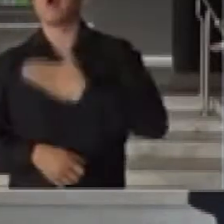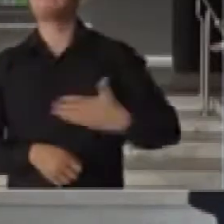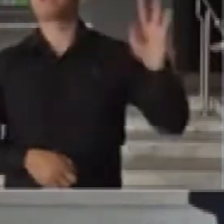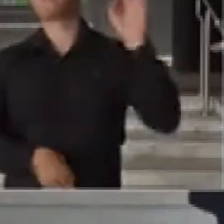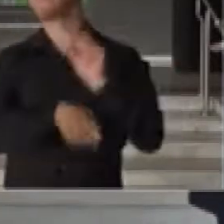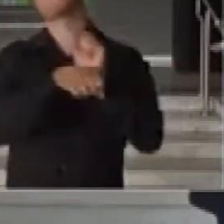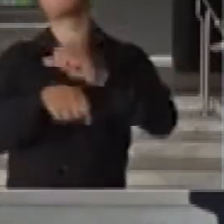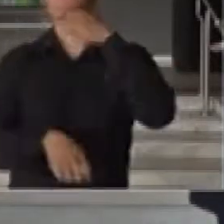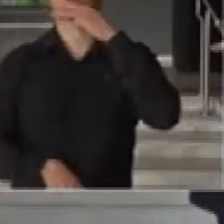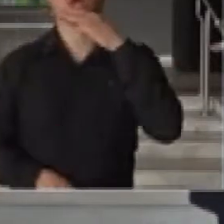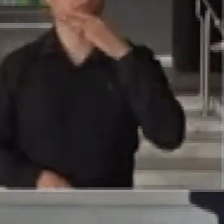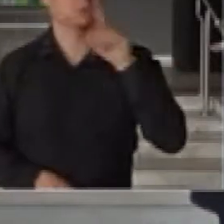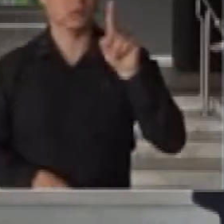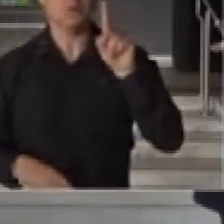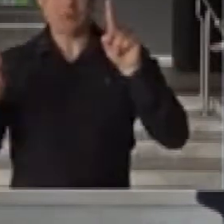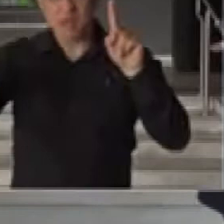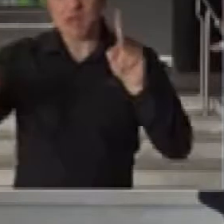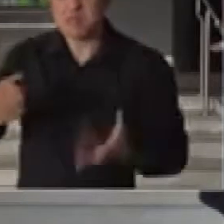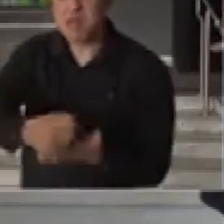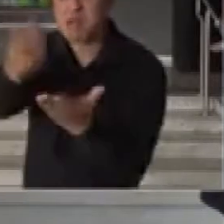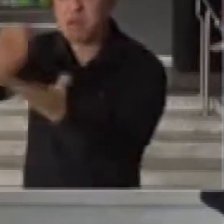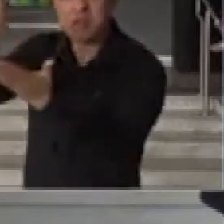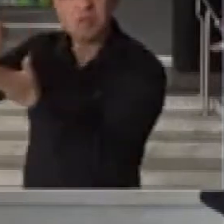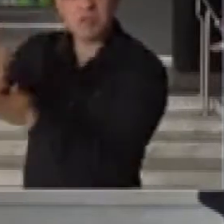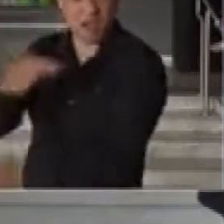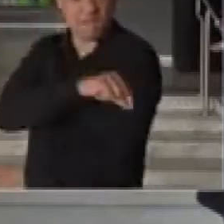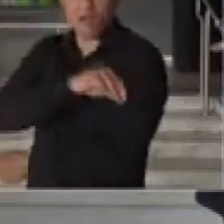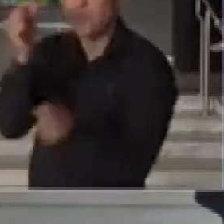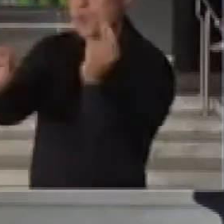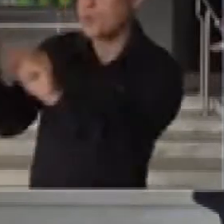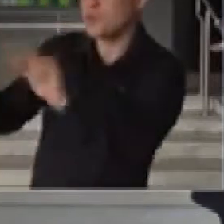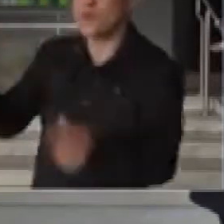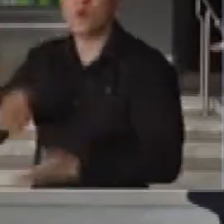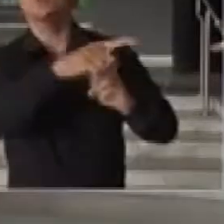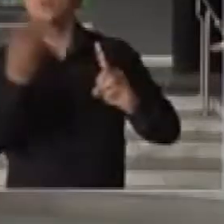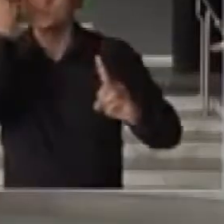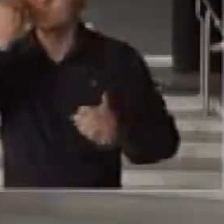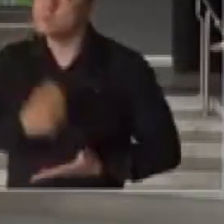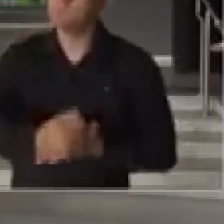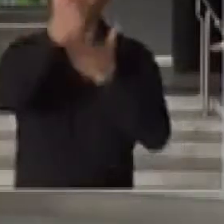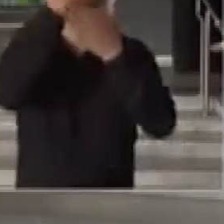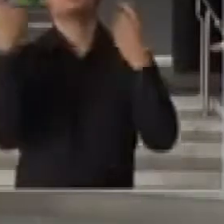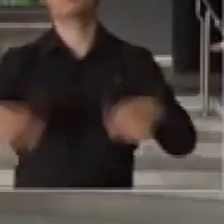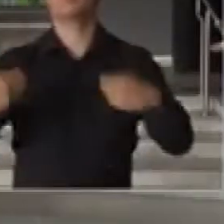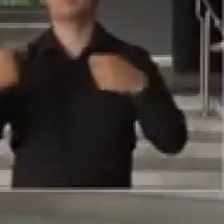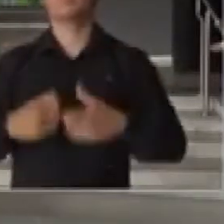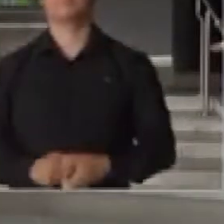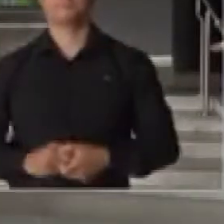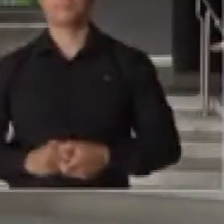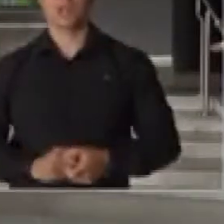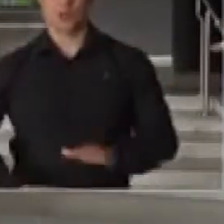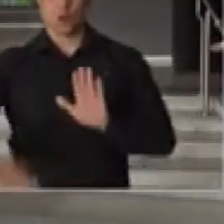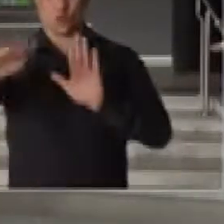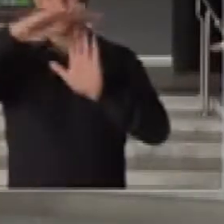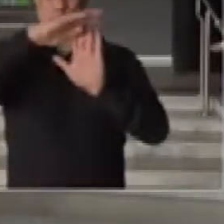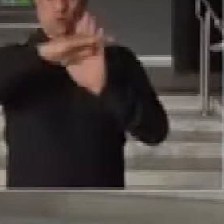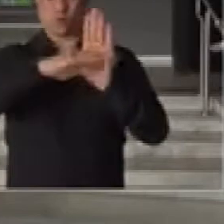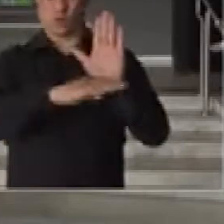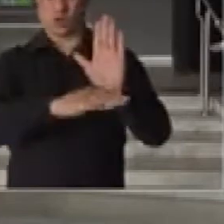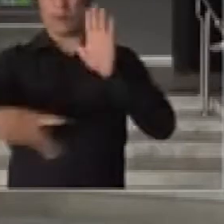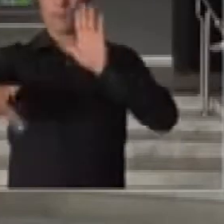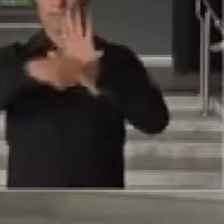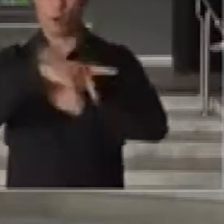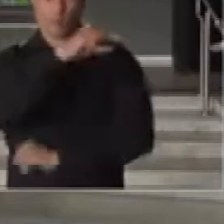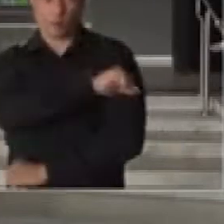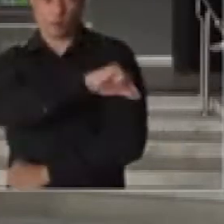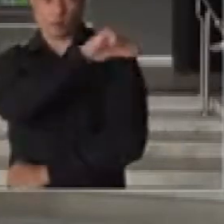fazer, salvando mais de 60 mil vidas a partir de janeiro. Programa de vacinação que seja